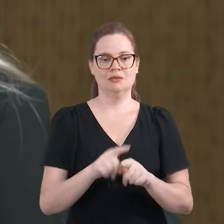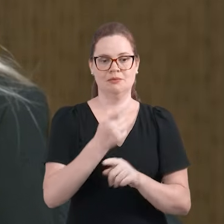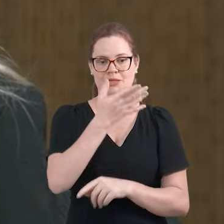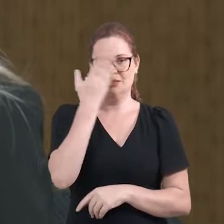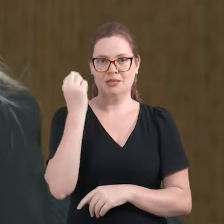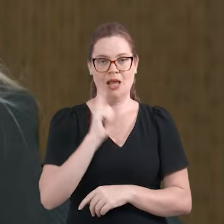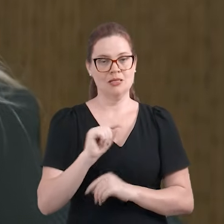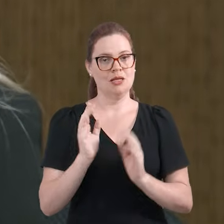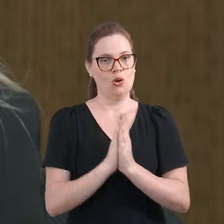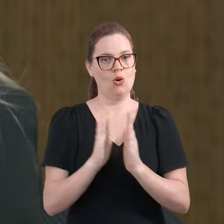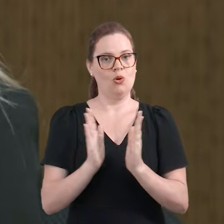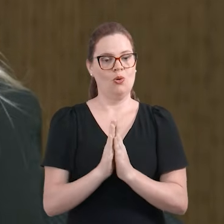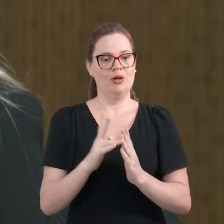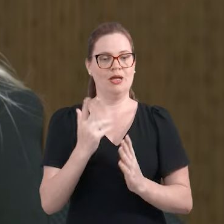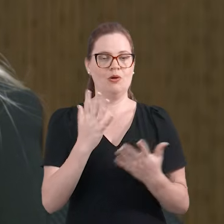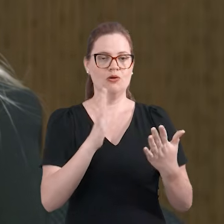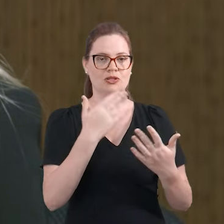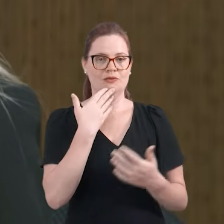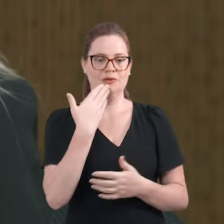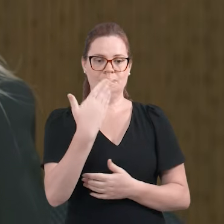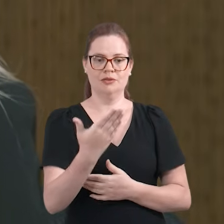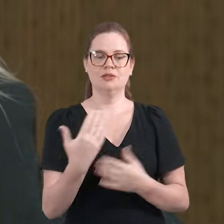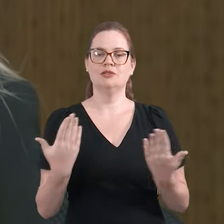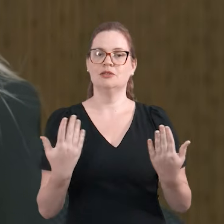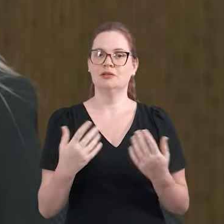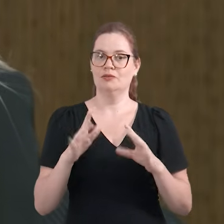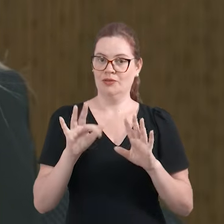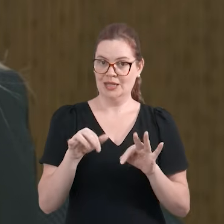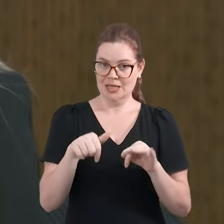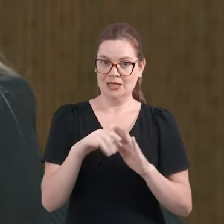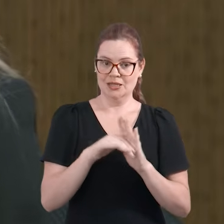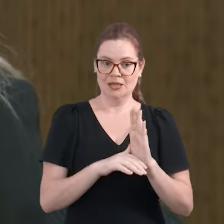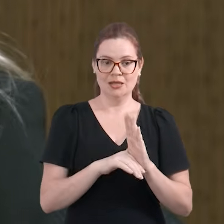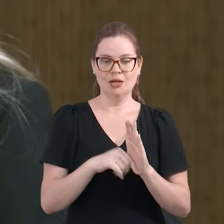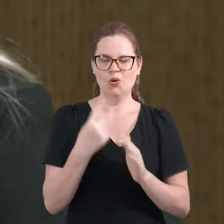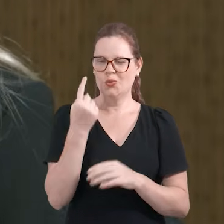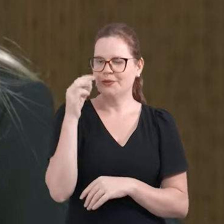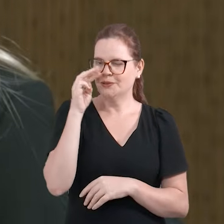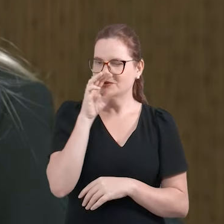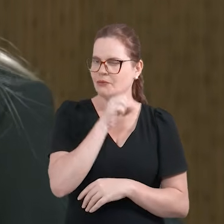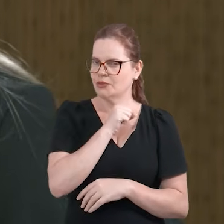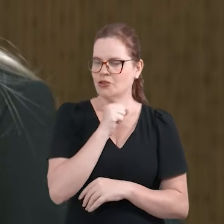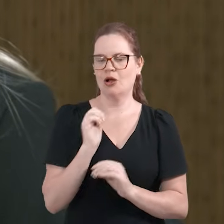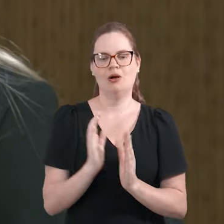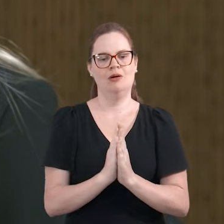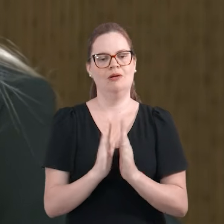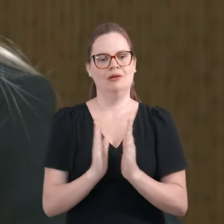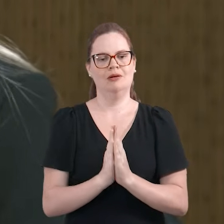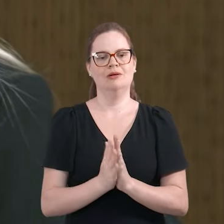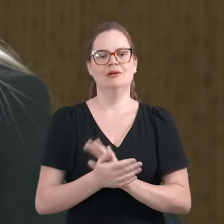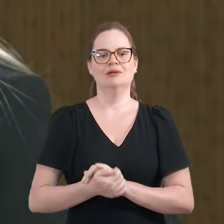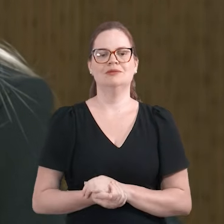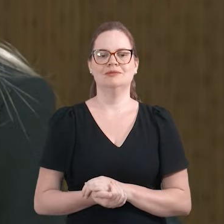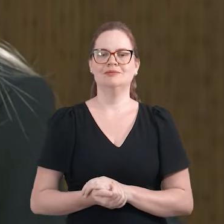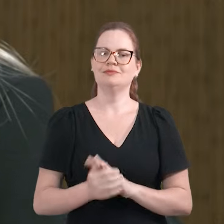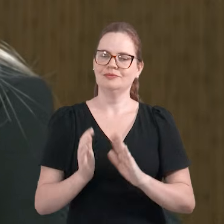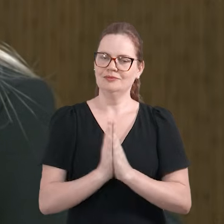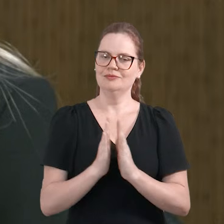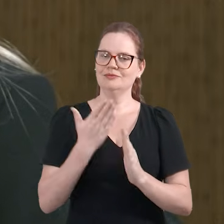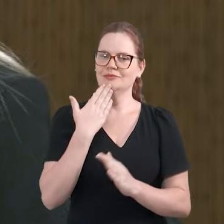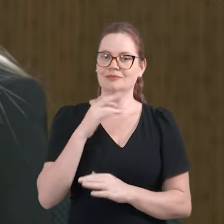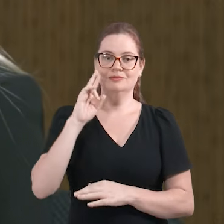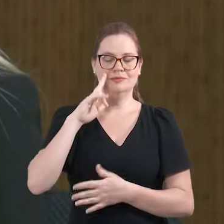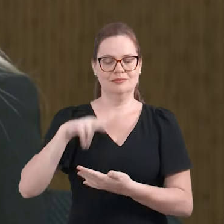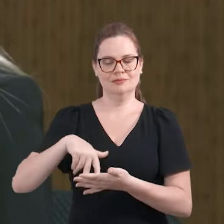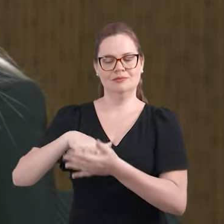não se esqueça de orar, como já foi mencionado, quando acabar este programa, guarde um minutinho que seja, ore ao